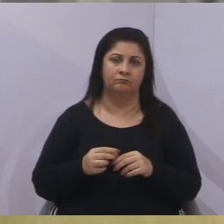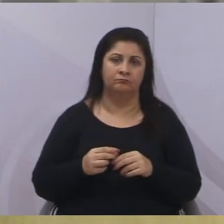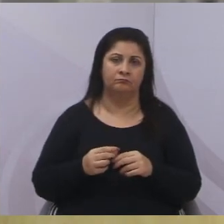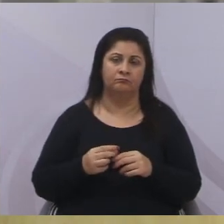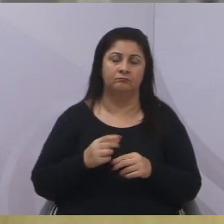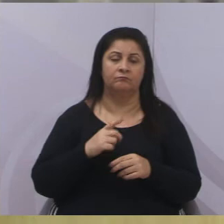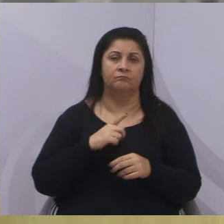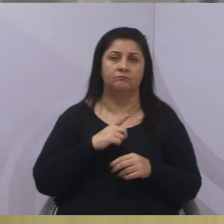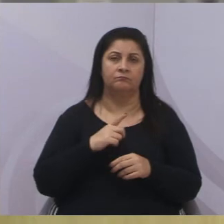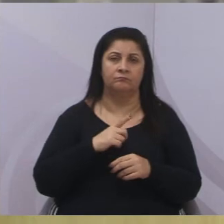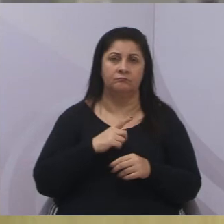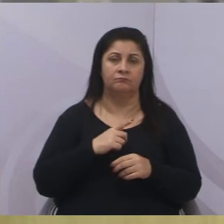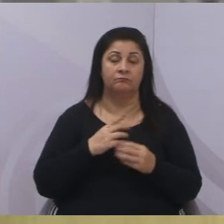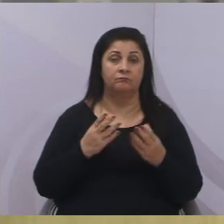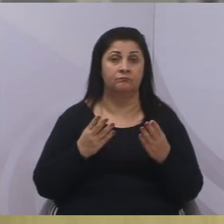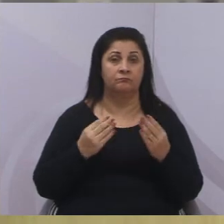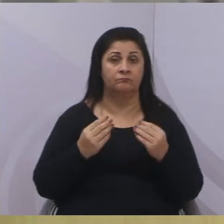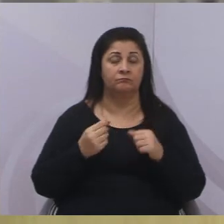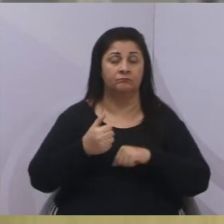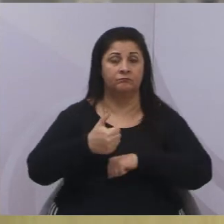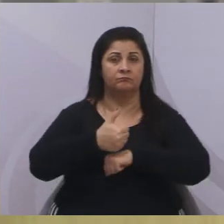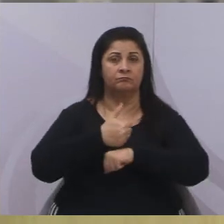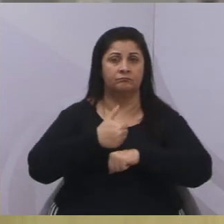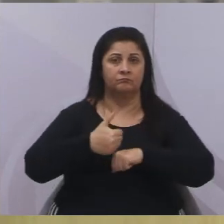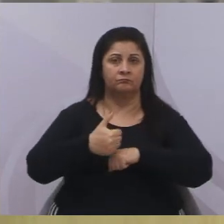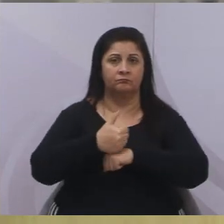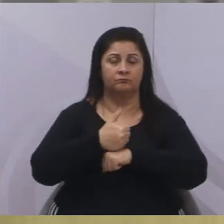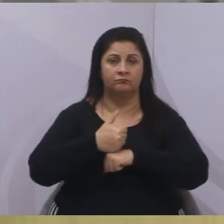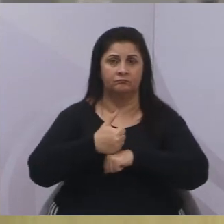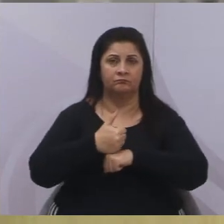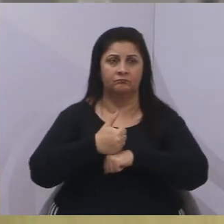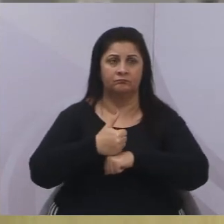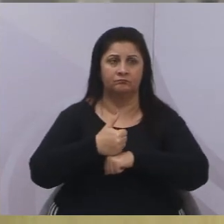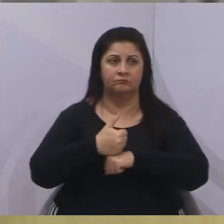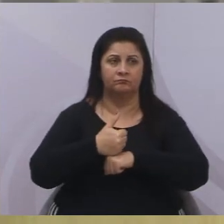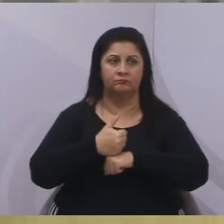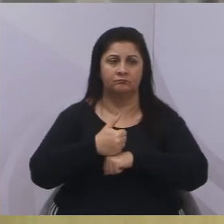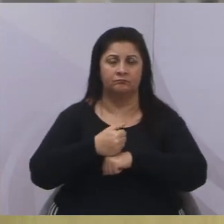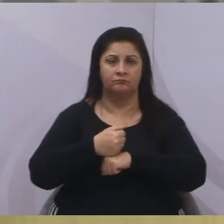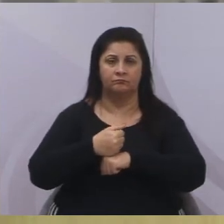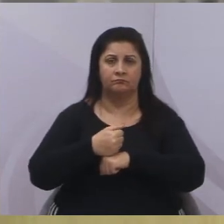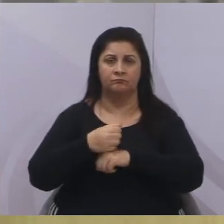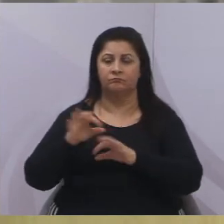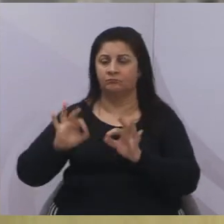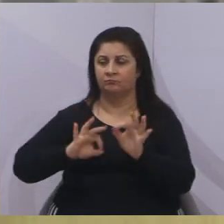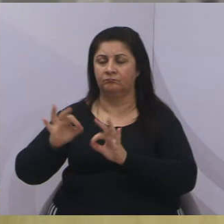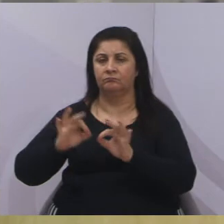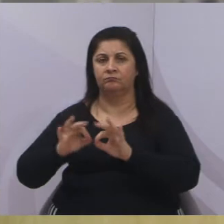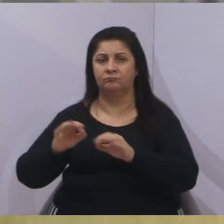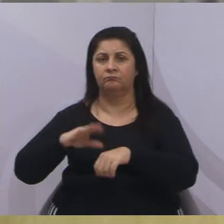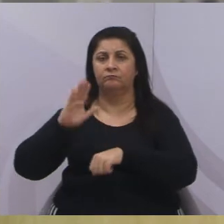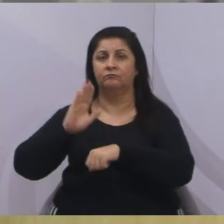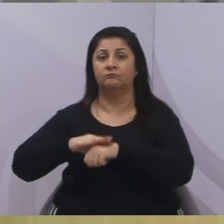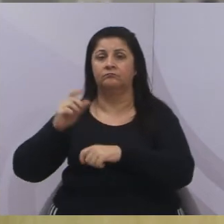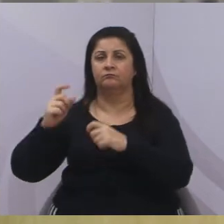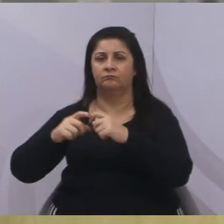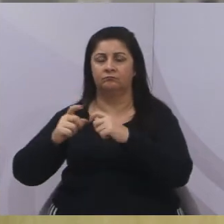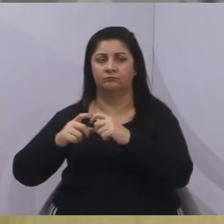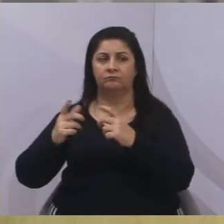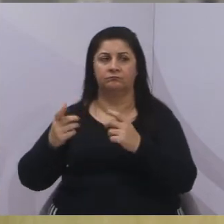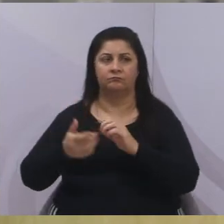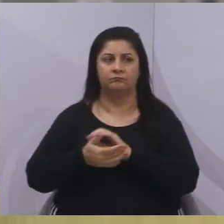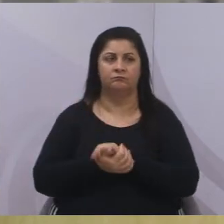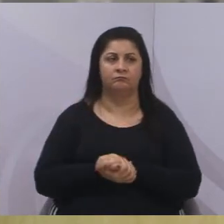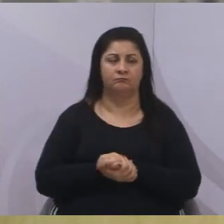número muito grande de profissionais vinculados ao programa Mais Médicos, e esses,